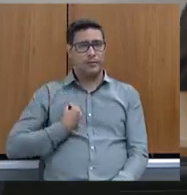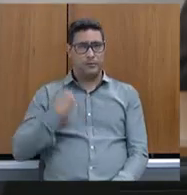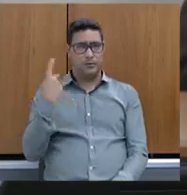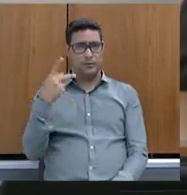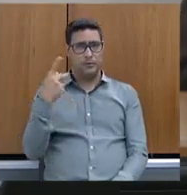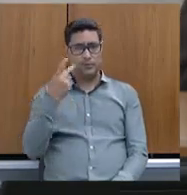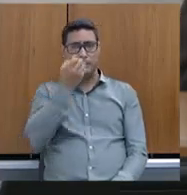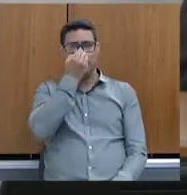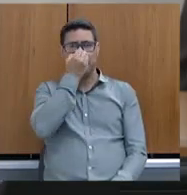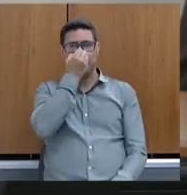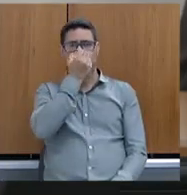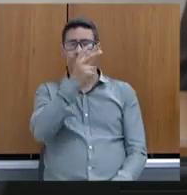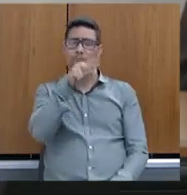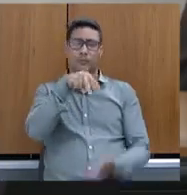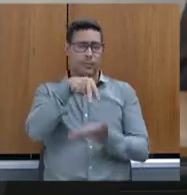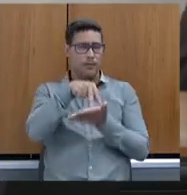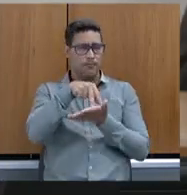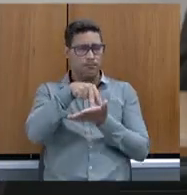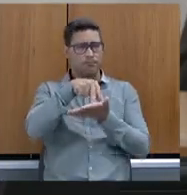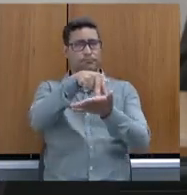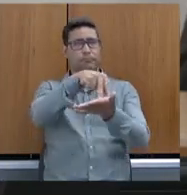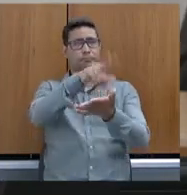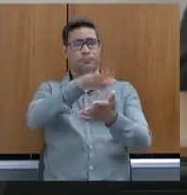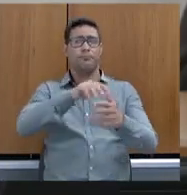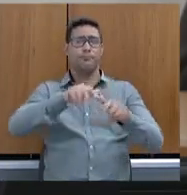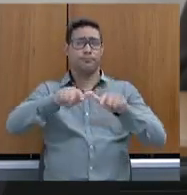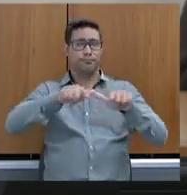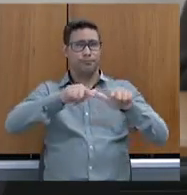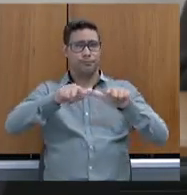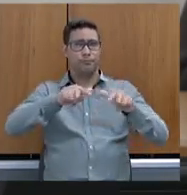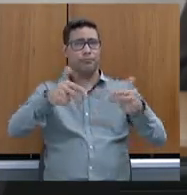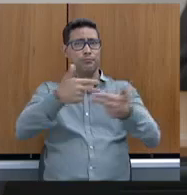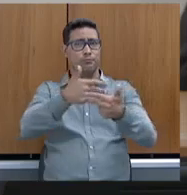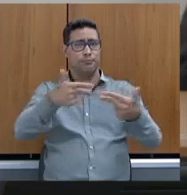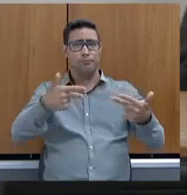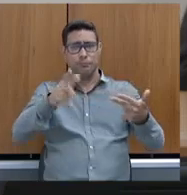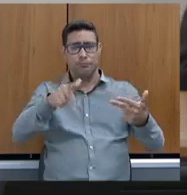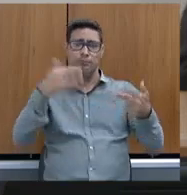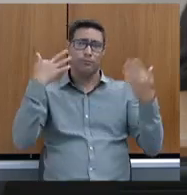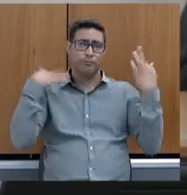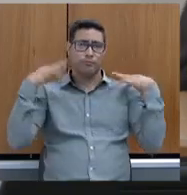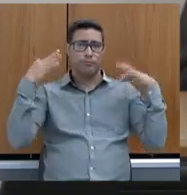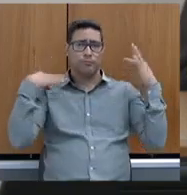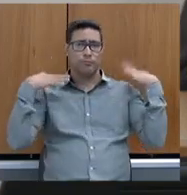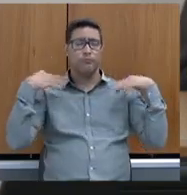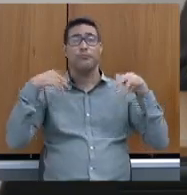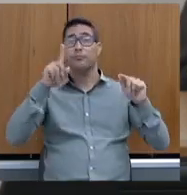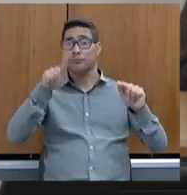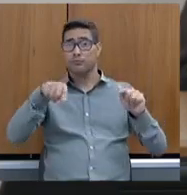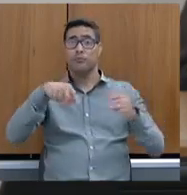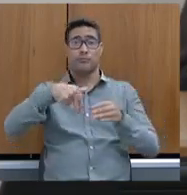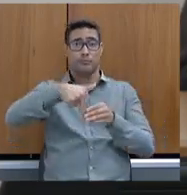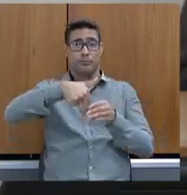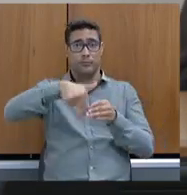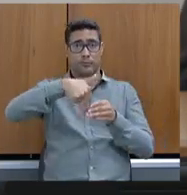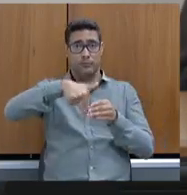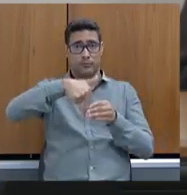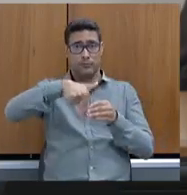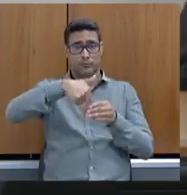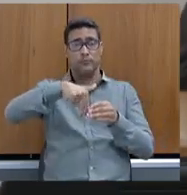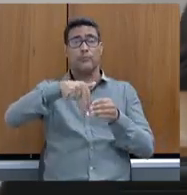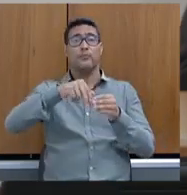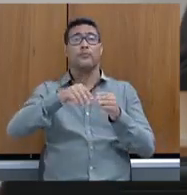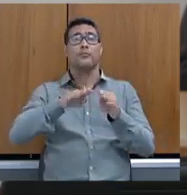engajado aí na nos trabalhos da comissão extraordinária de turismo e gastronomia que Também faço os